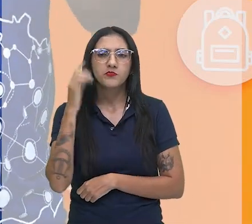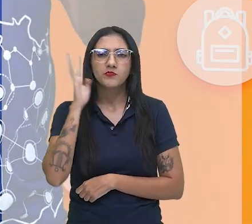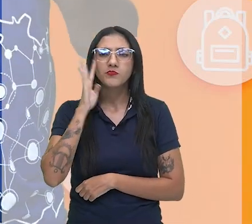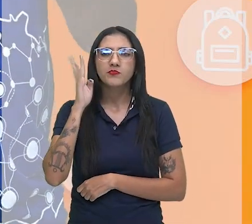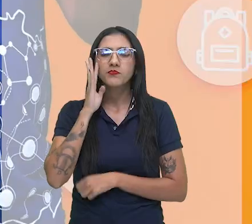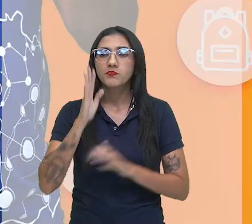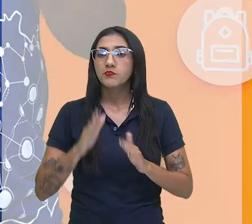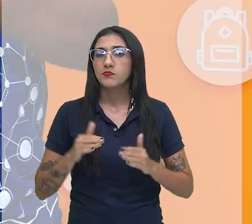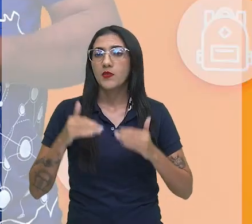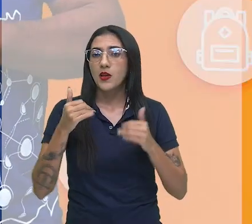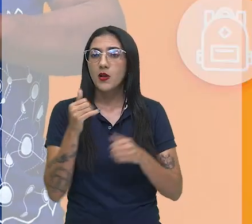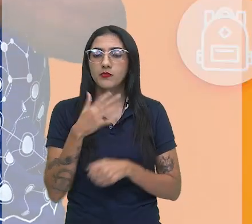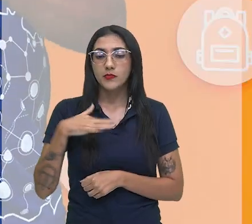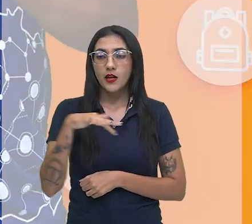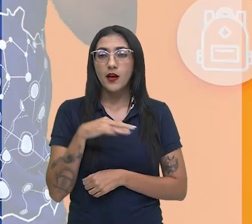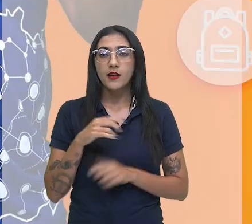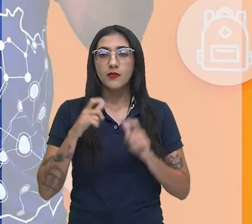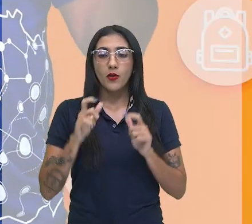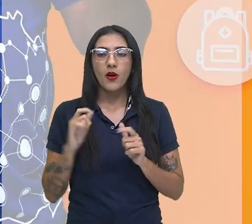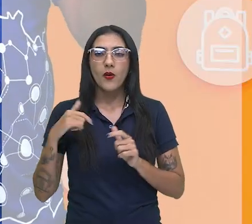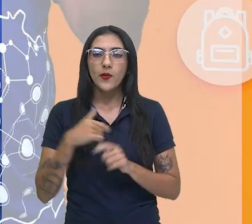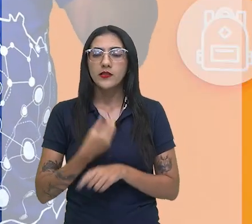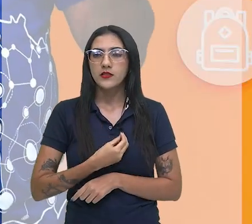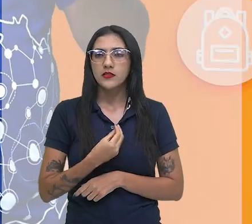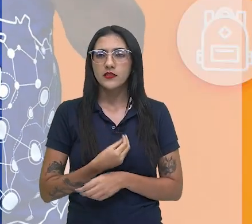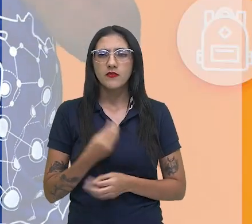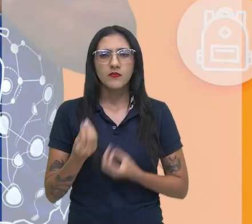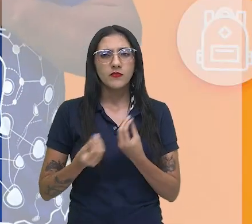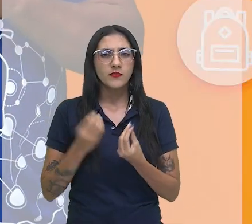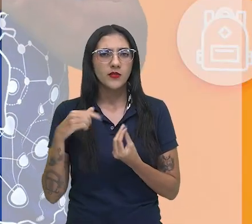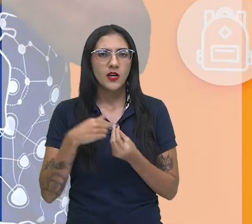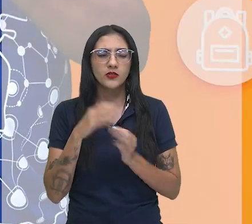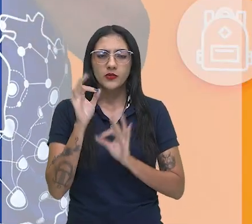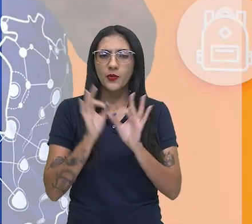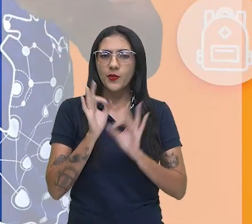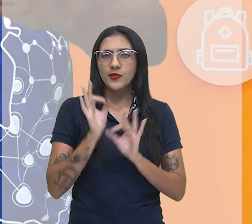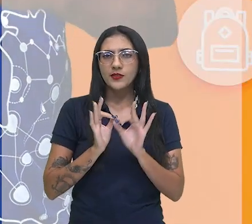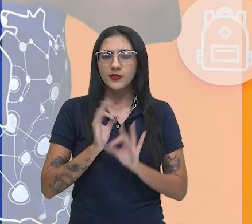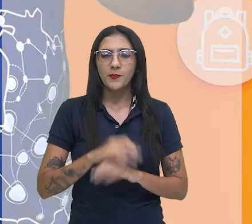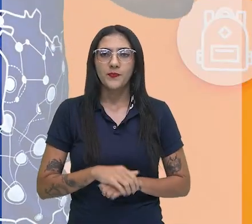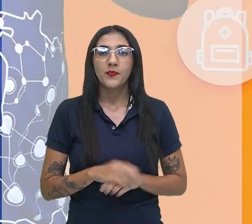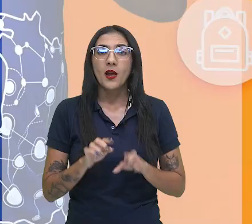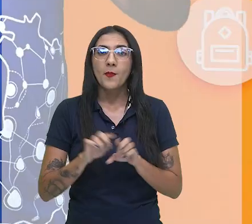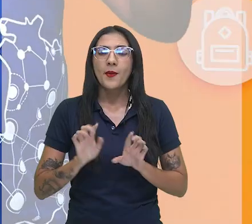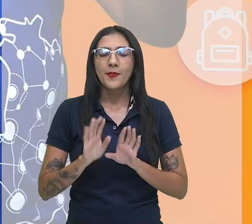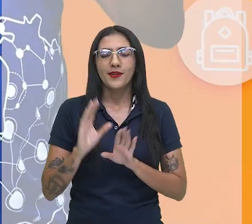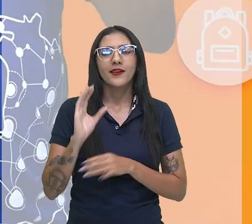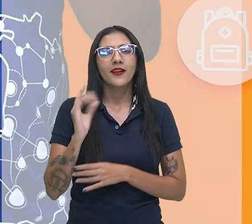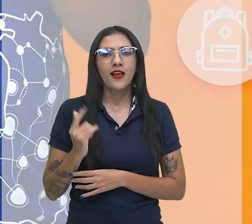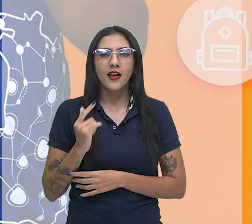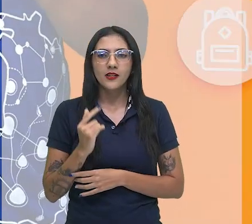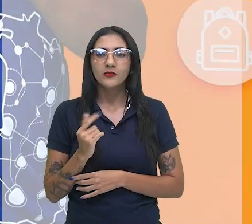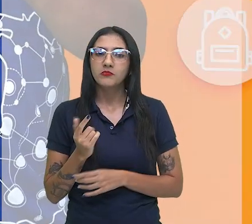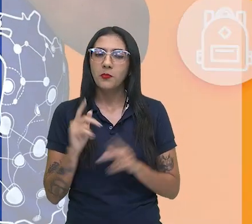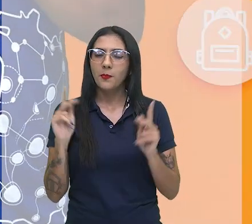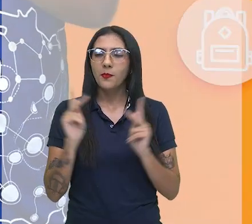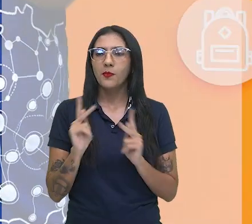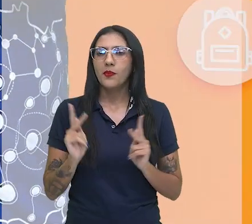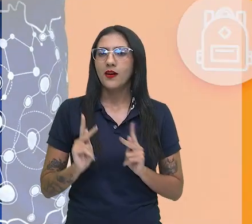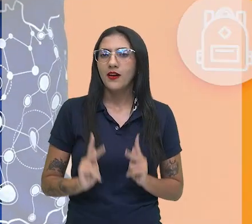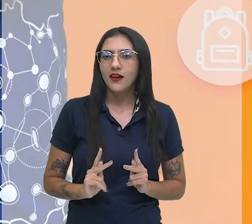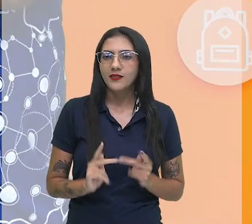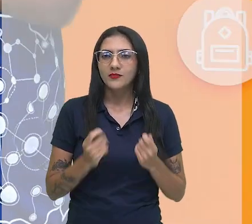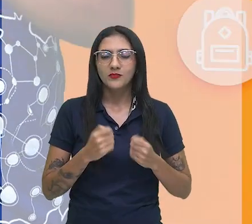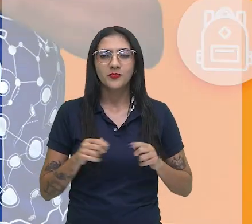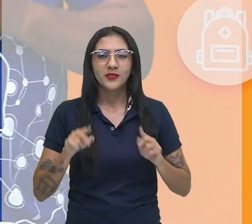nossa rua, no nosso bairro. Como é que a gente pode, então, se organizando, né? Claro, sem querer machucar ninguém, sem precisar,